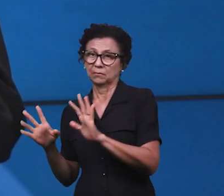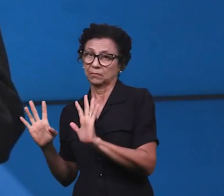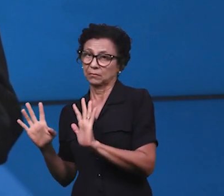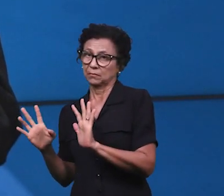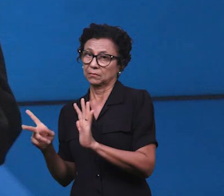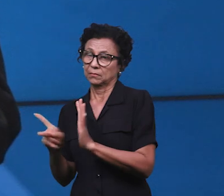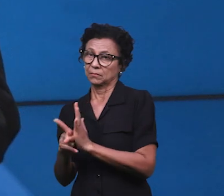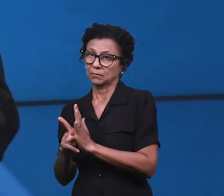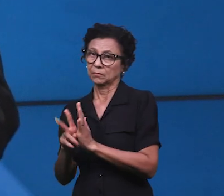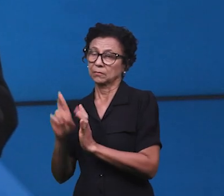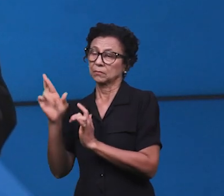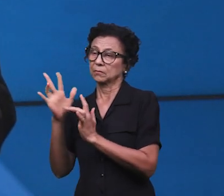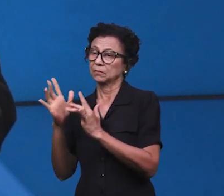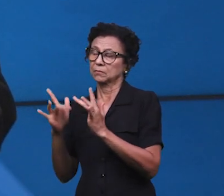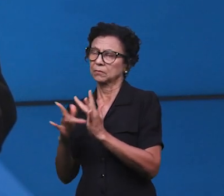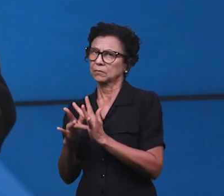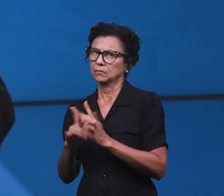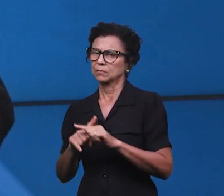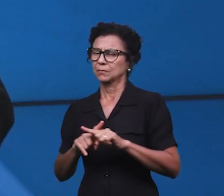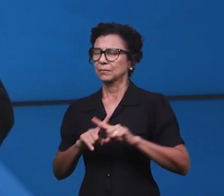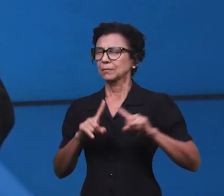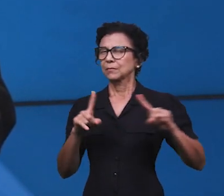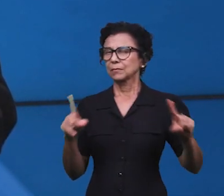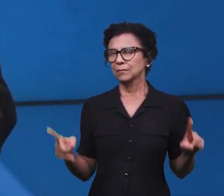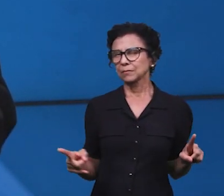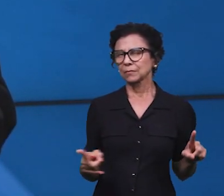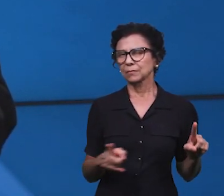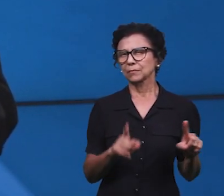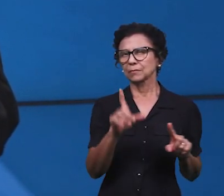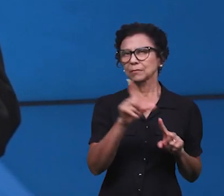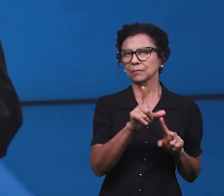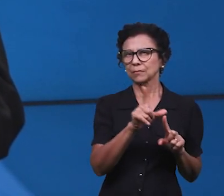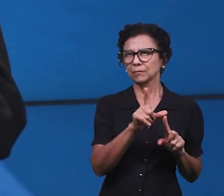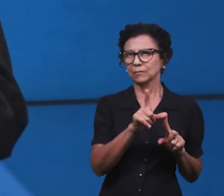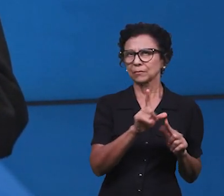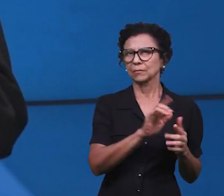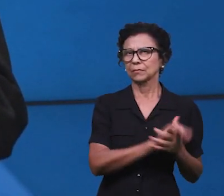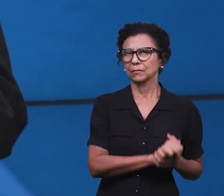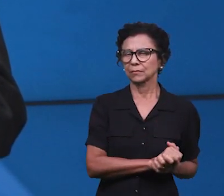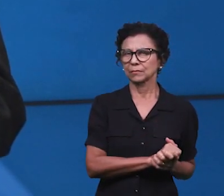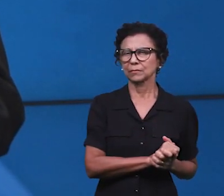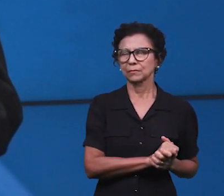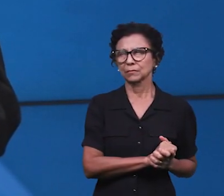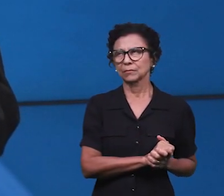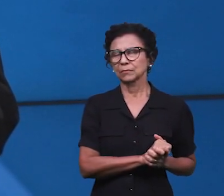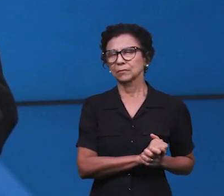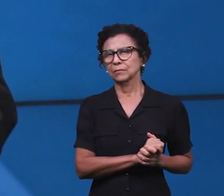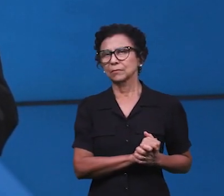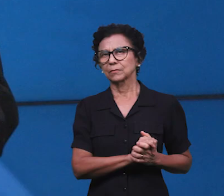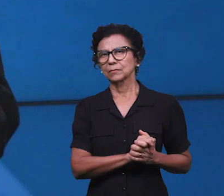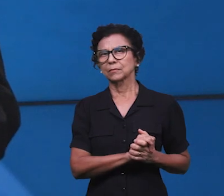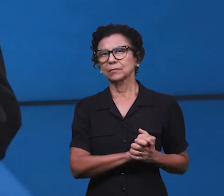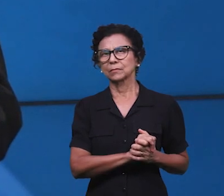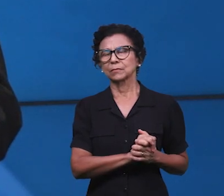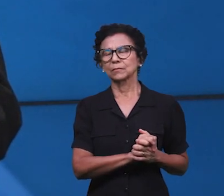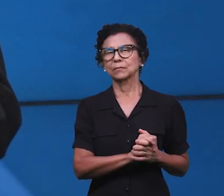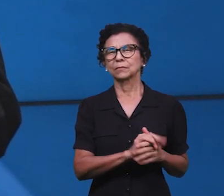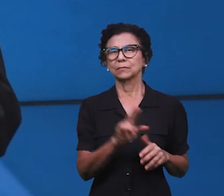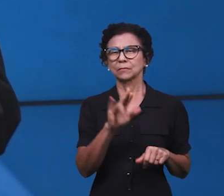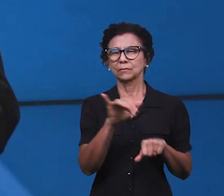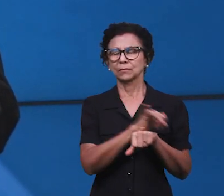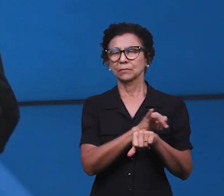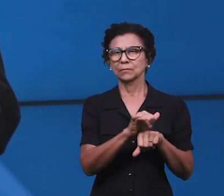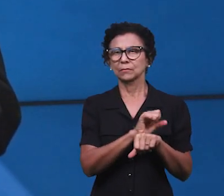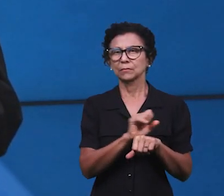Satanás inspirou o homem a sentar no trono de Jesus e num espaço de quase 1000 anos de história. Isso aconteceu e,